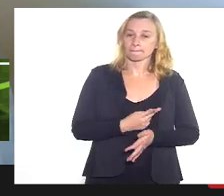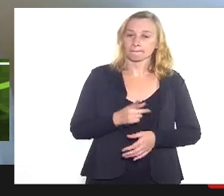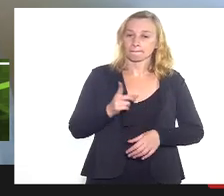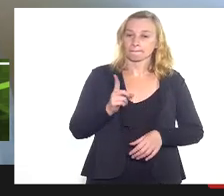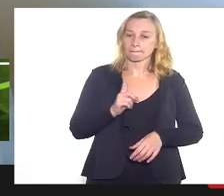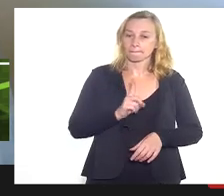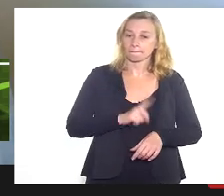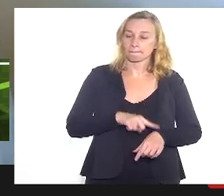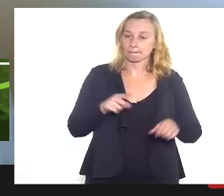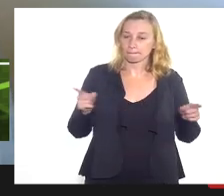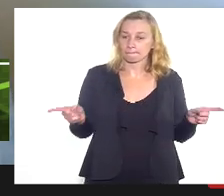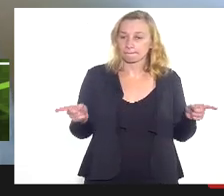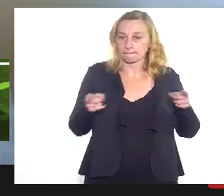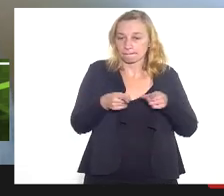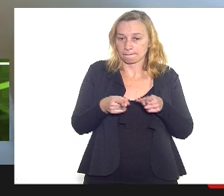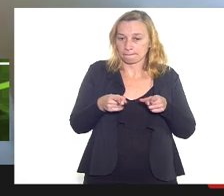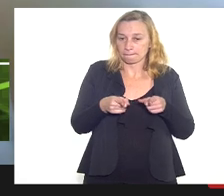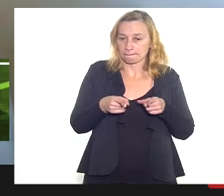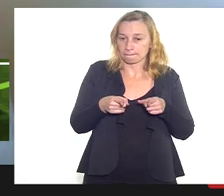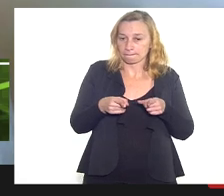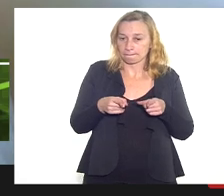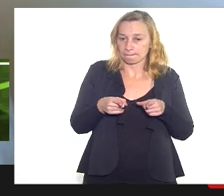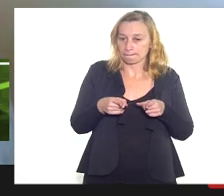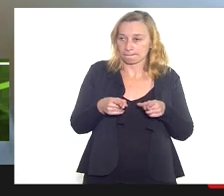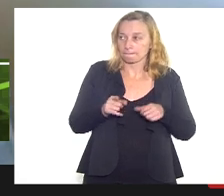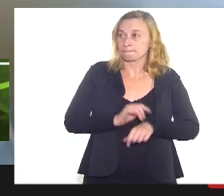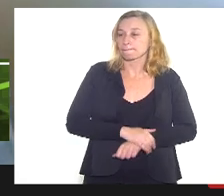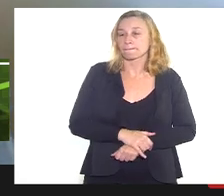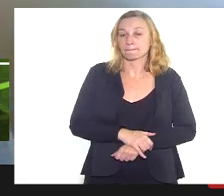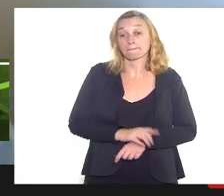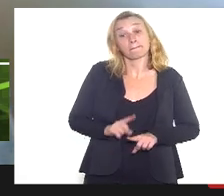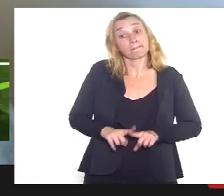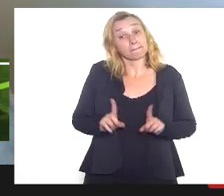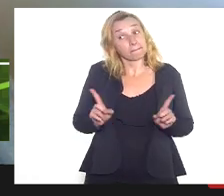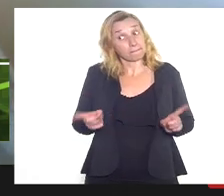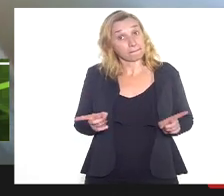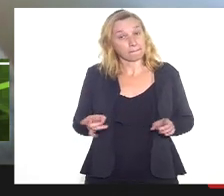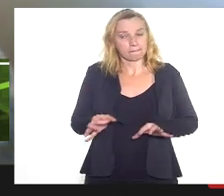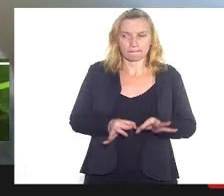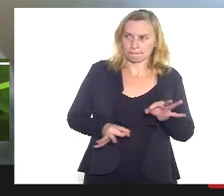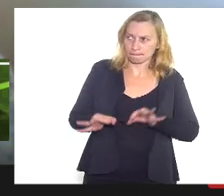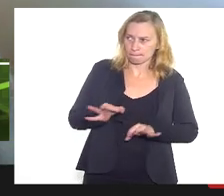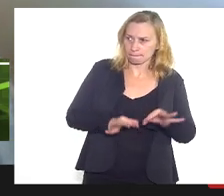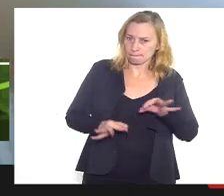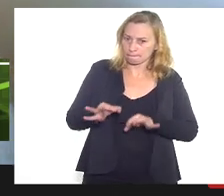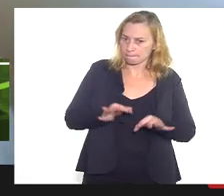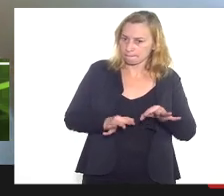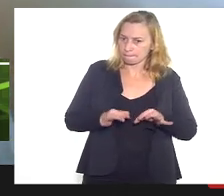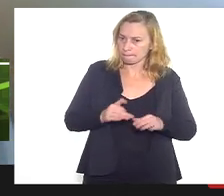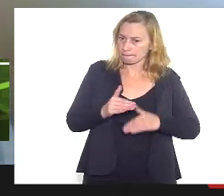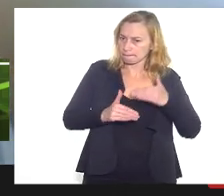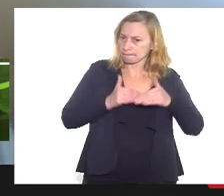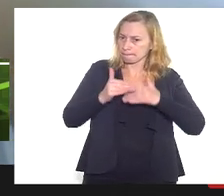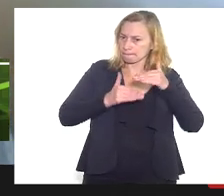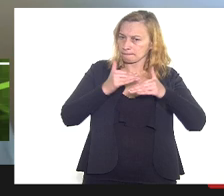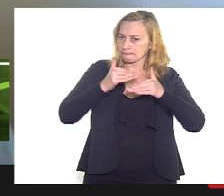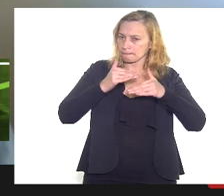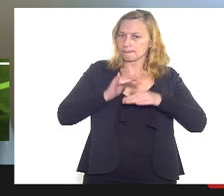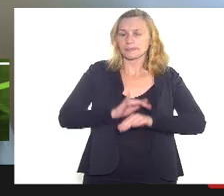curto espaço de tempo. Mas se num plano de